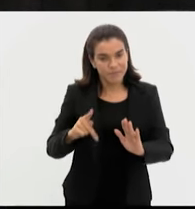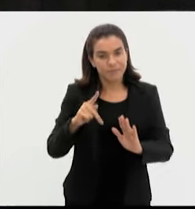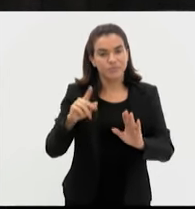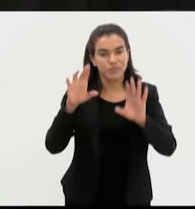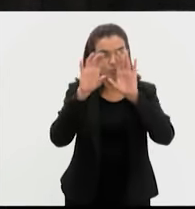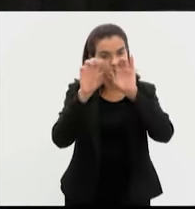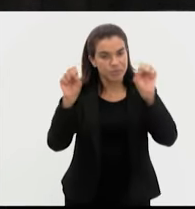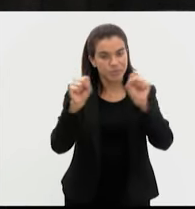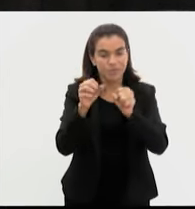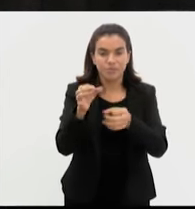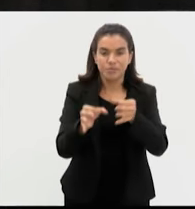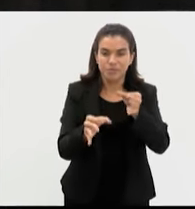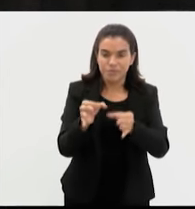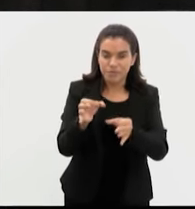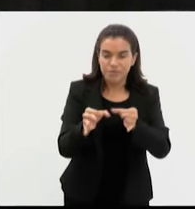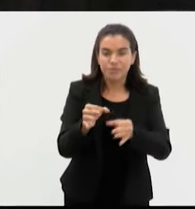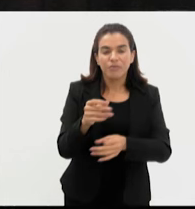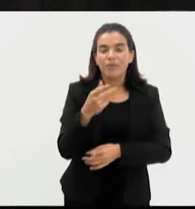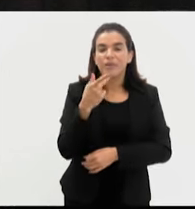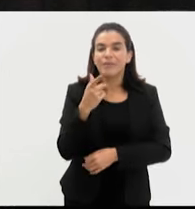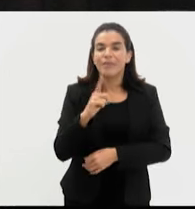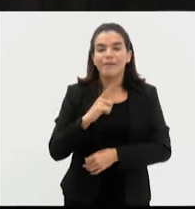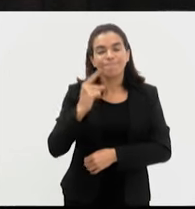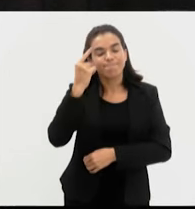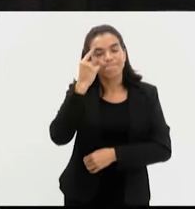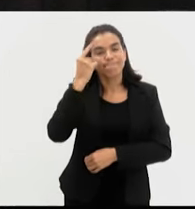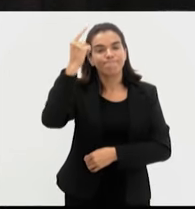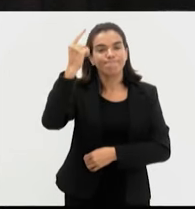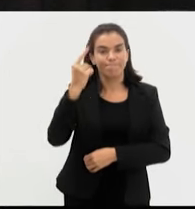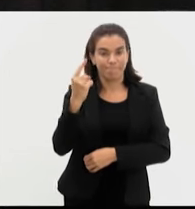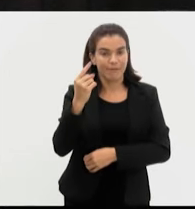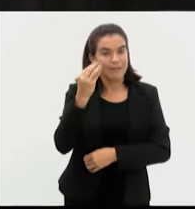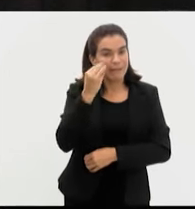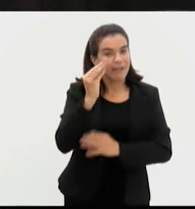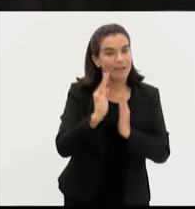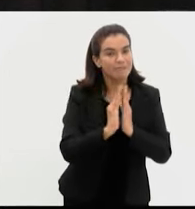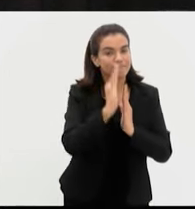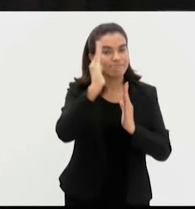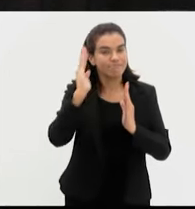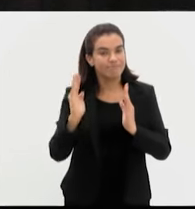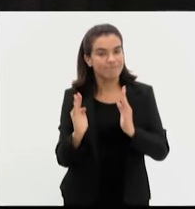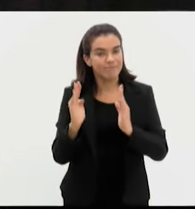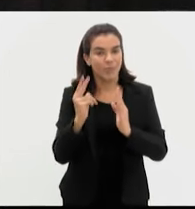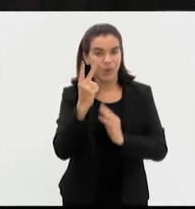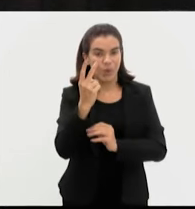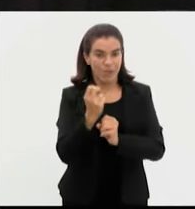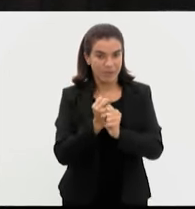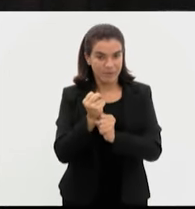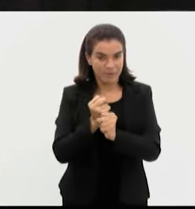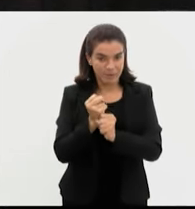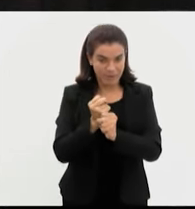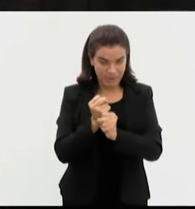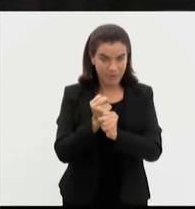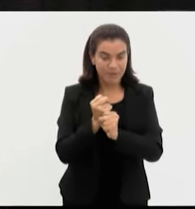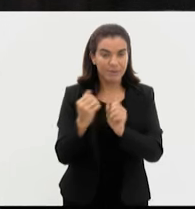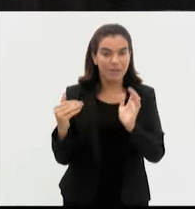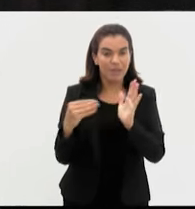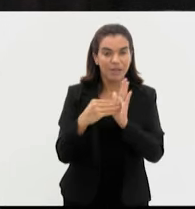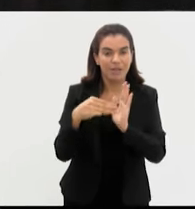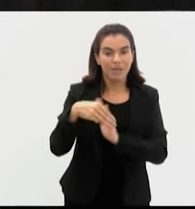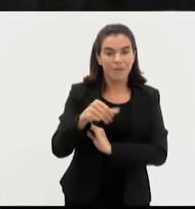de Justiça tem a hipótese de poder porlo por mais 2 anos até